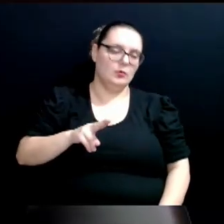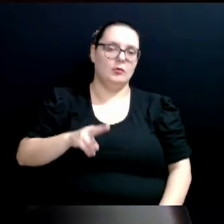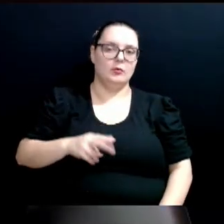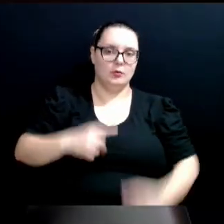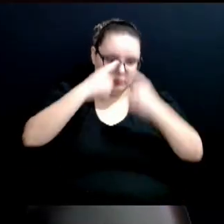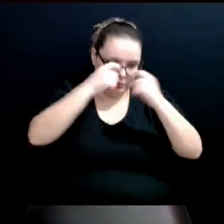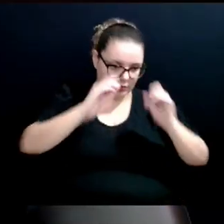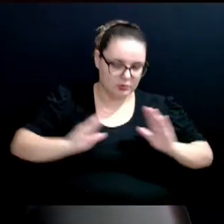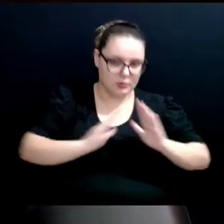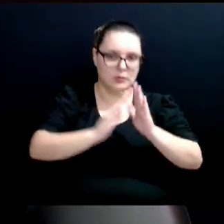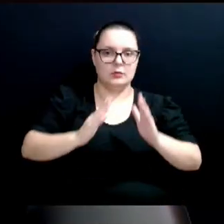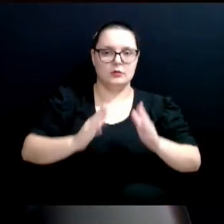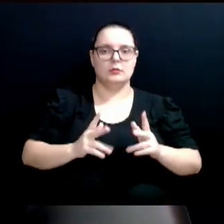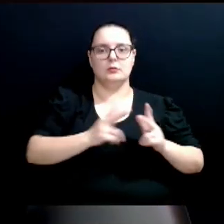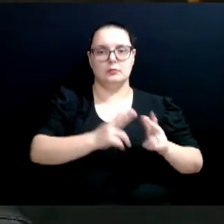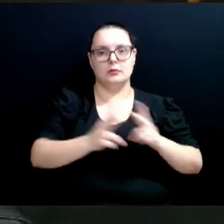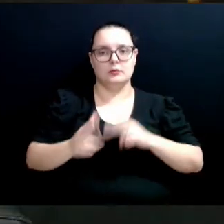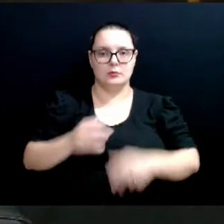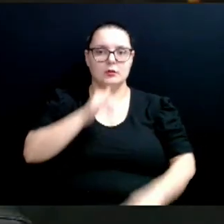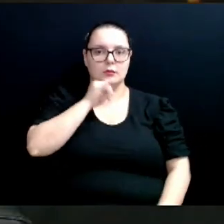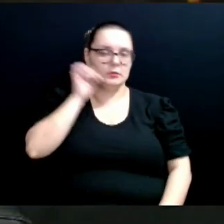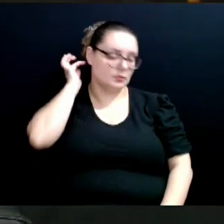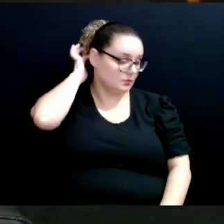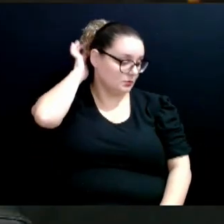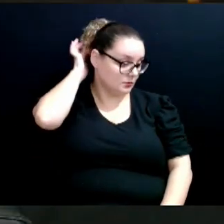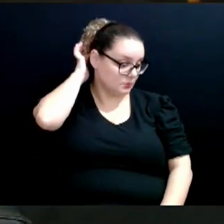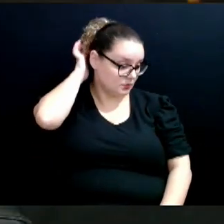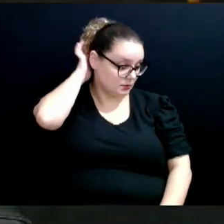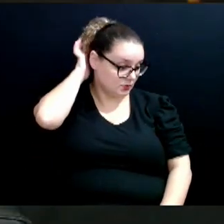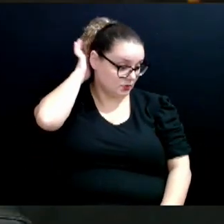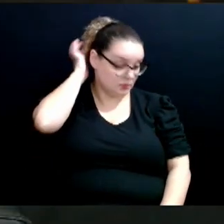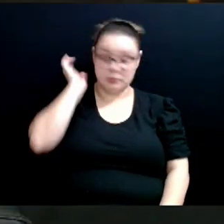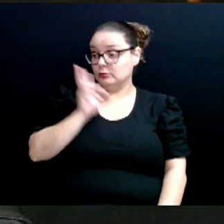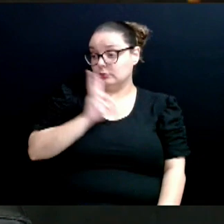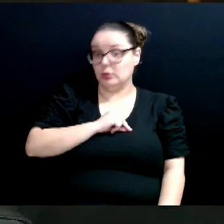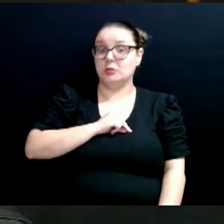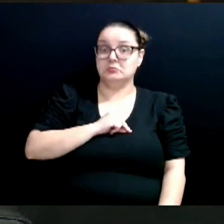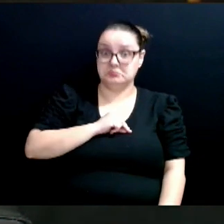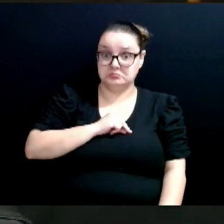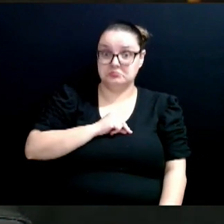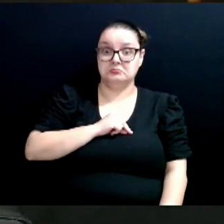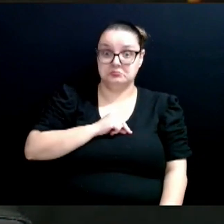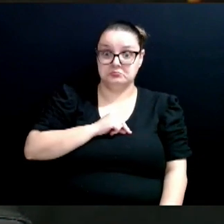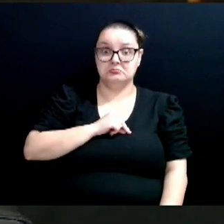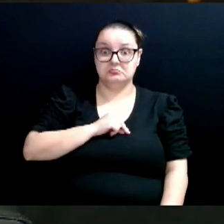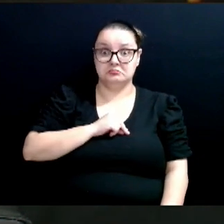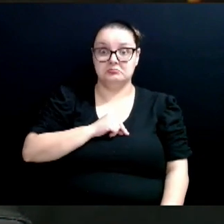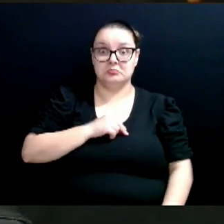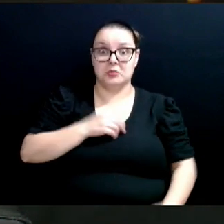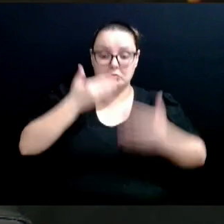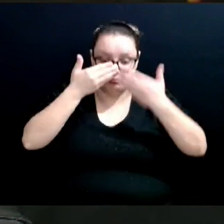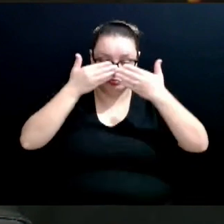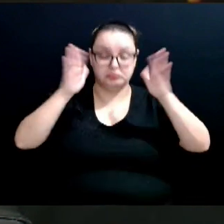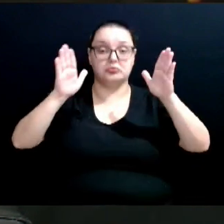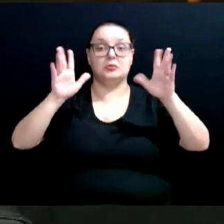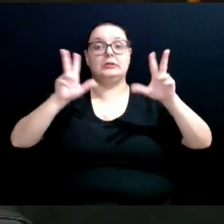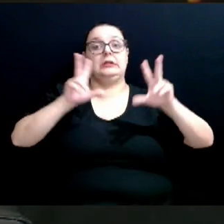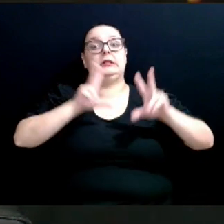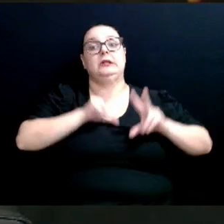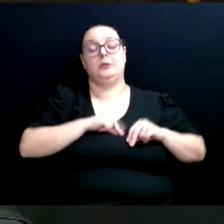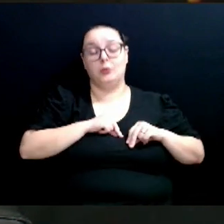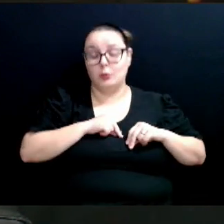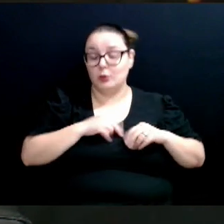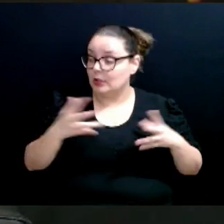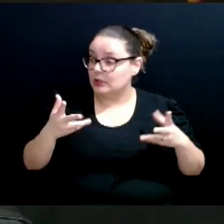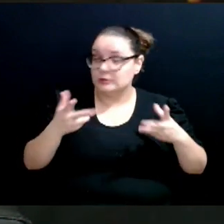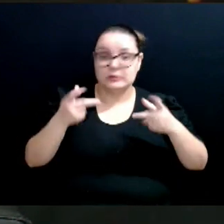mesmas situações. Nossa, gente, que abertura de visão, hein? Nossa, que maravilhoso.